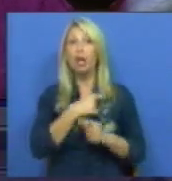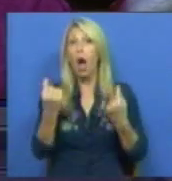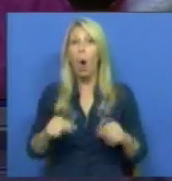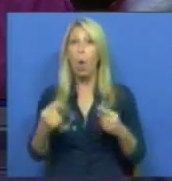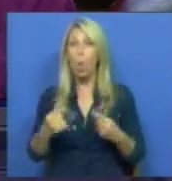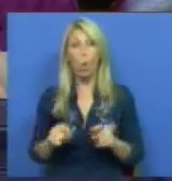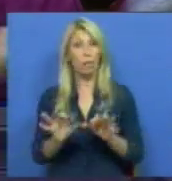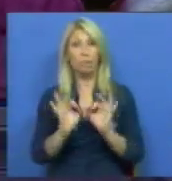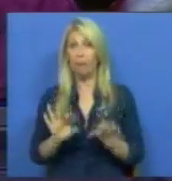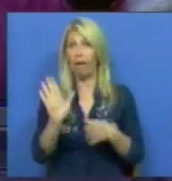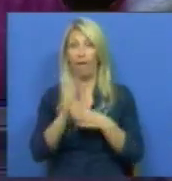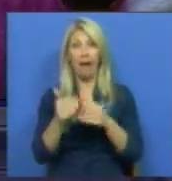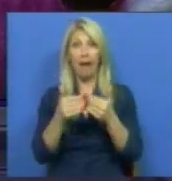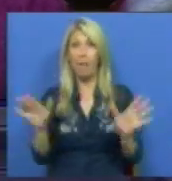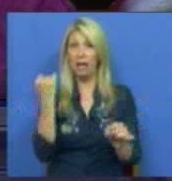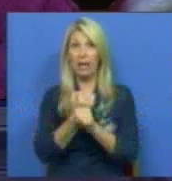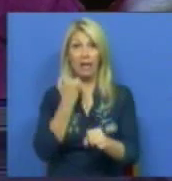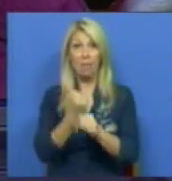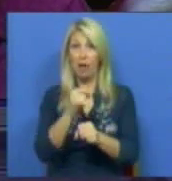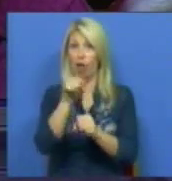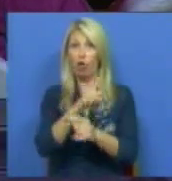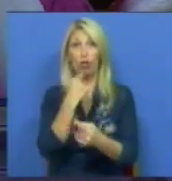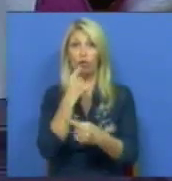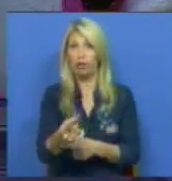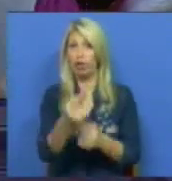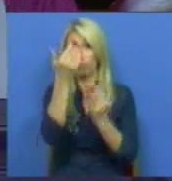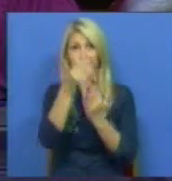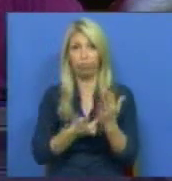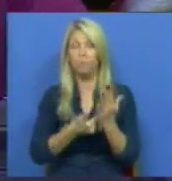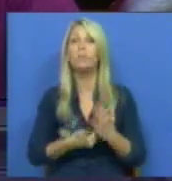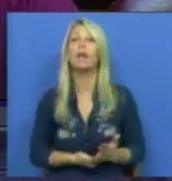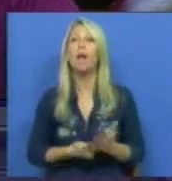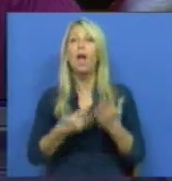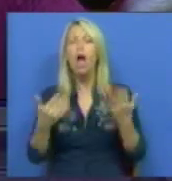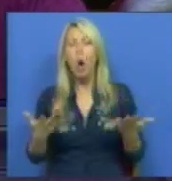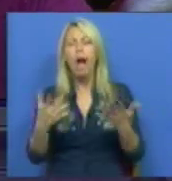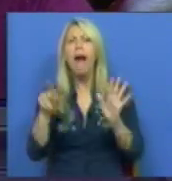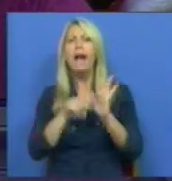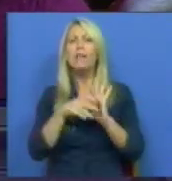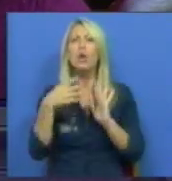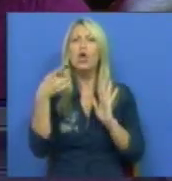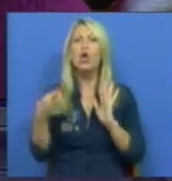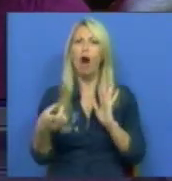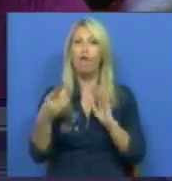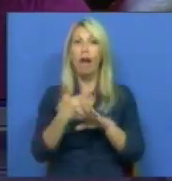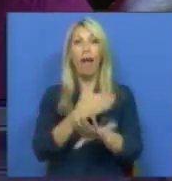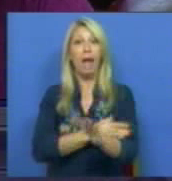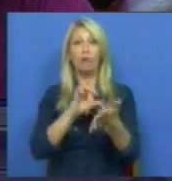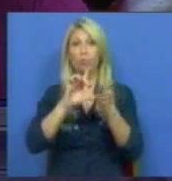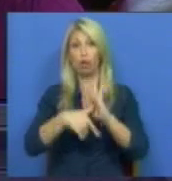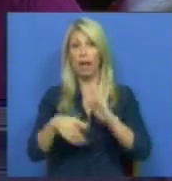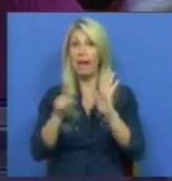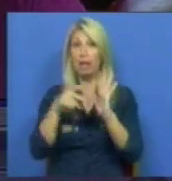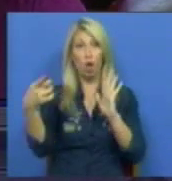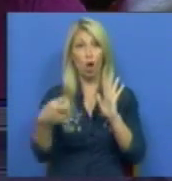diz a Carta Aberta dos Trabalhadores do Parque Arqueológico do Vale do Coa. E quando chegamos aqui ao artigo 9 do anteprojeto, ao artigo